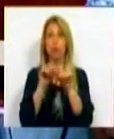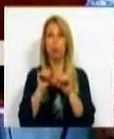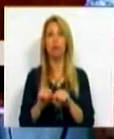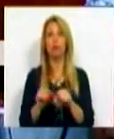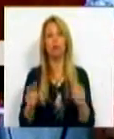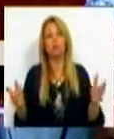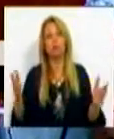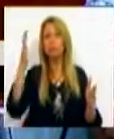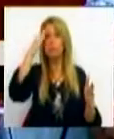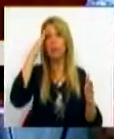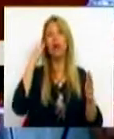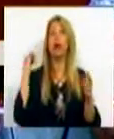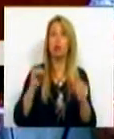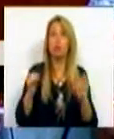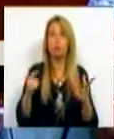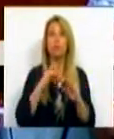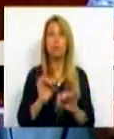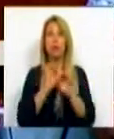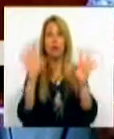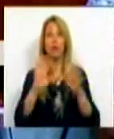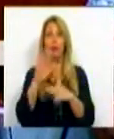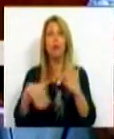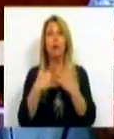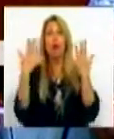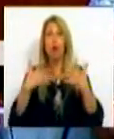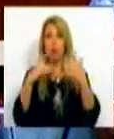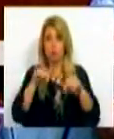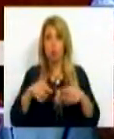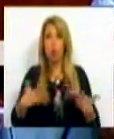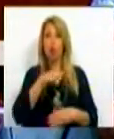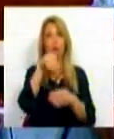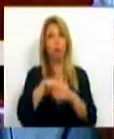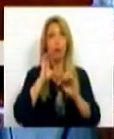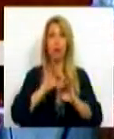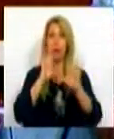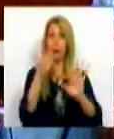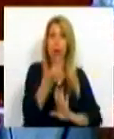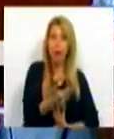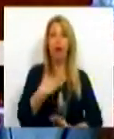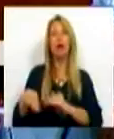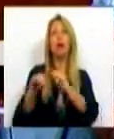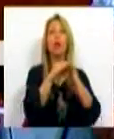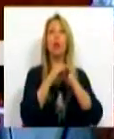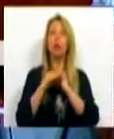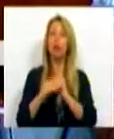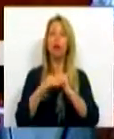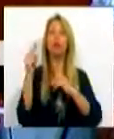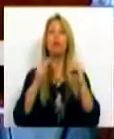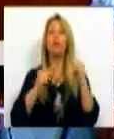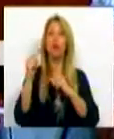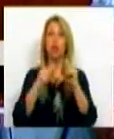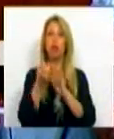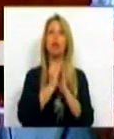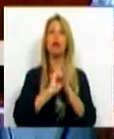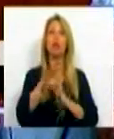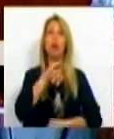que está muito clara na proposta de orçamento que hoje votamos. Equidade fiscal e devolução de rendimentos. É exatamente